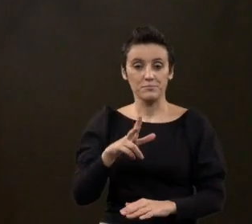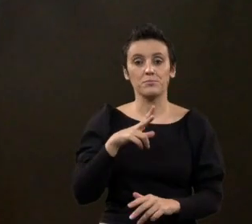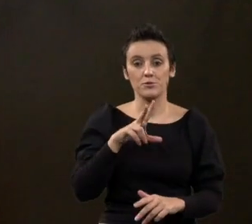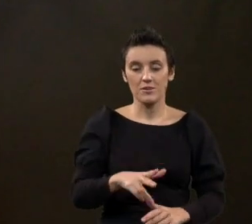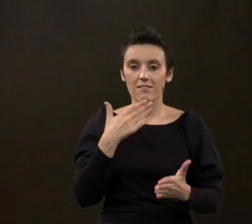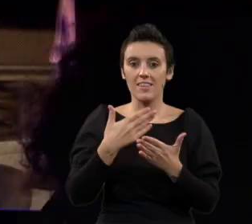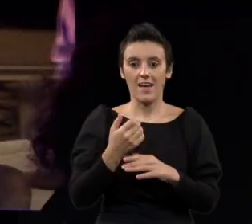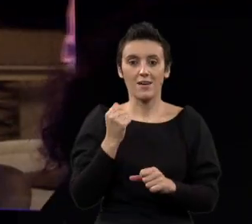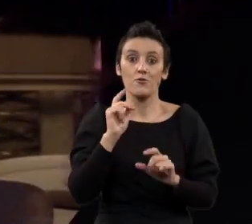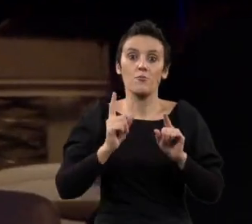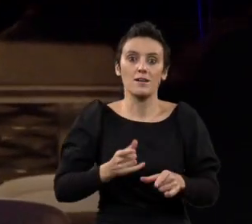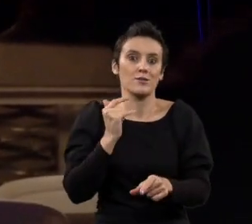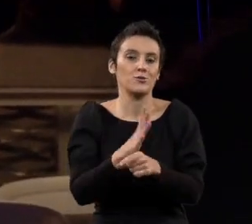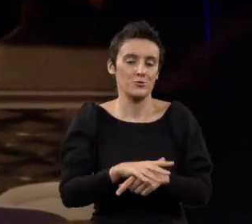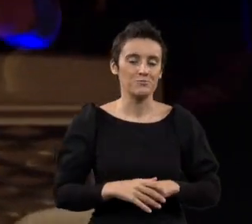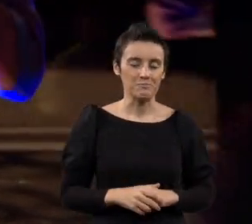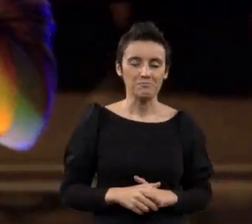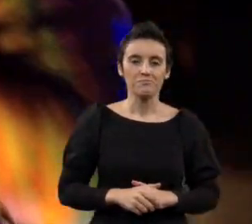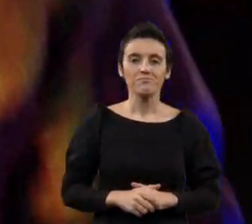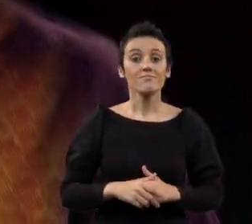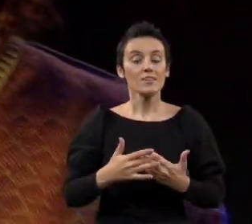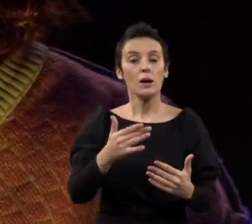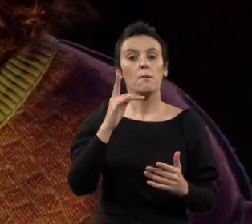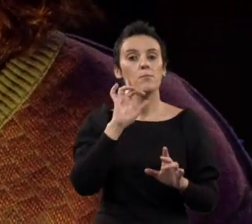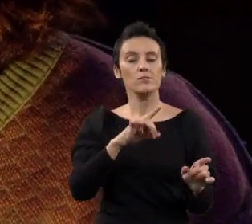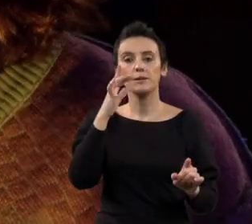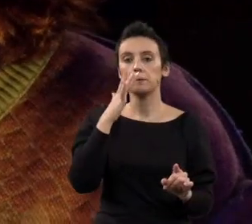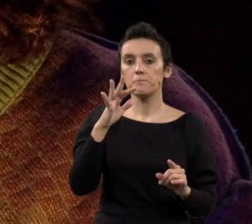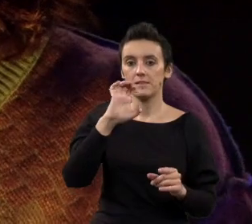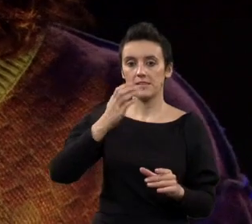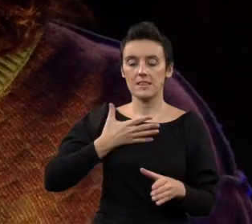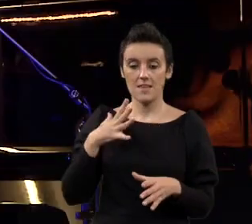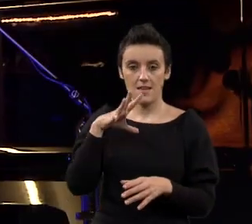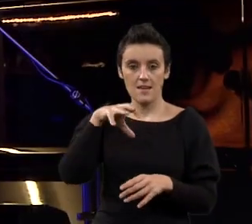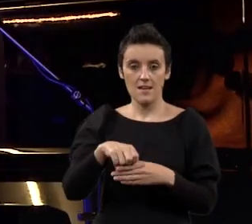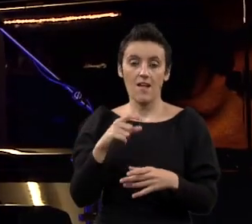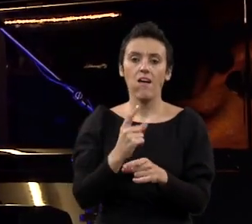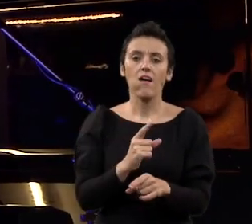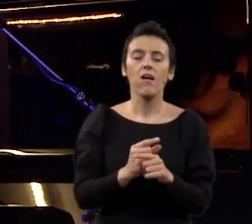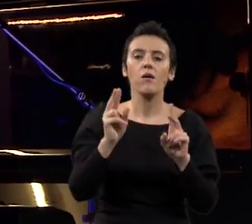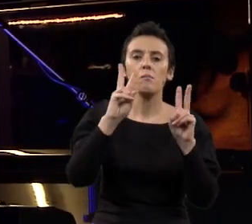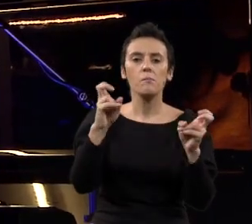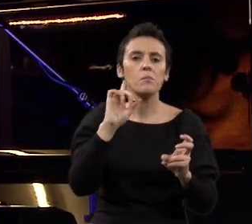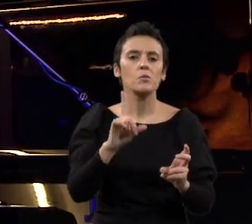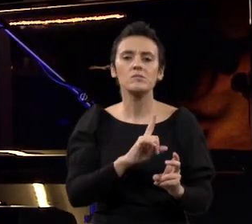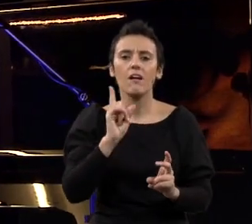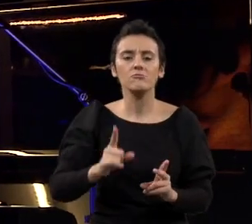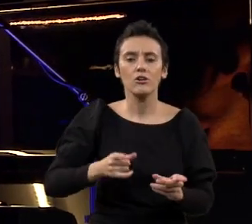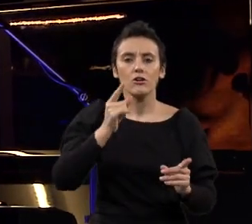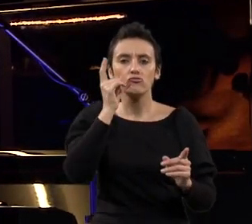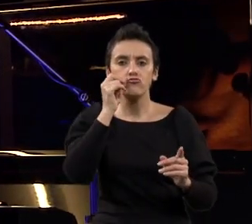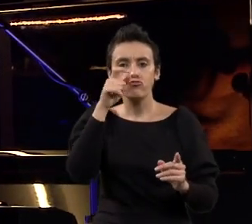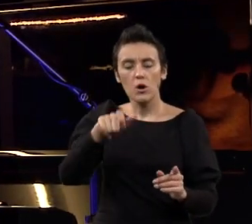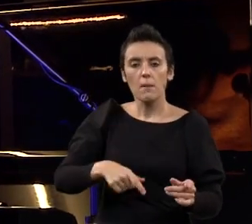para começar outra. Vou-vos cantar um tema que também pertence a este álbum, Orgónio, que se chama O Pescador e é um poema